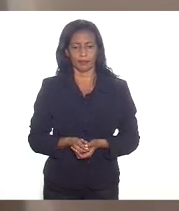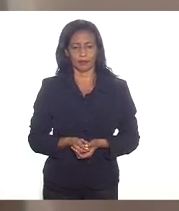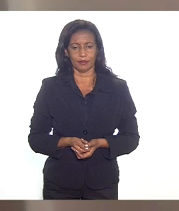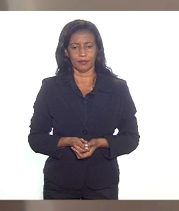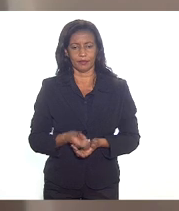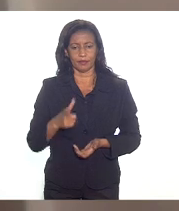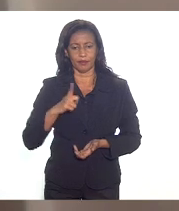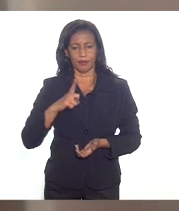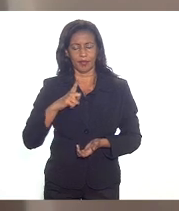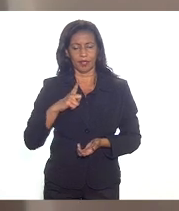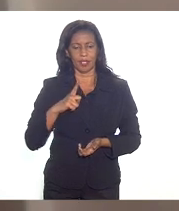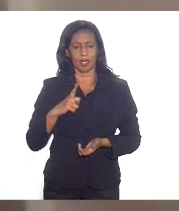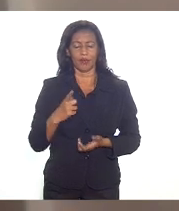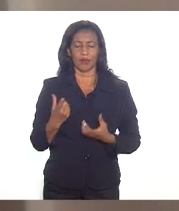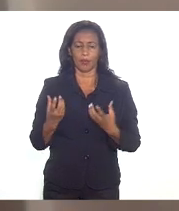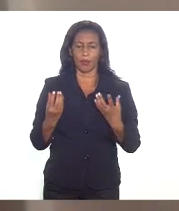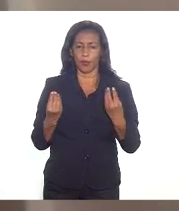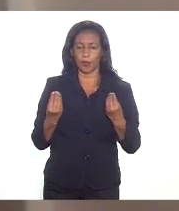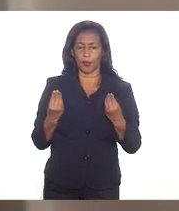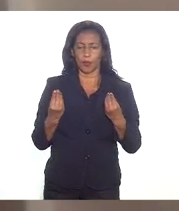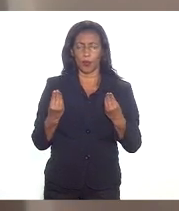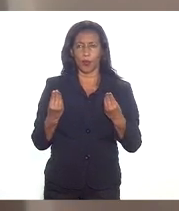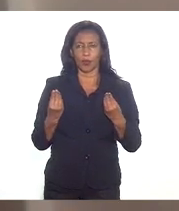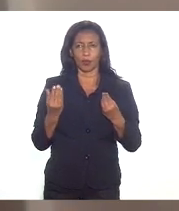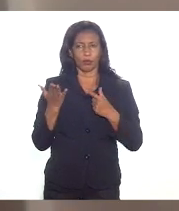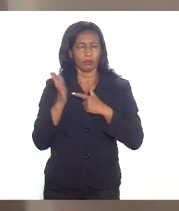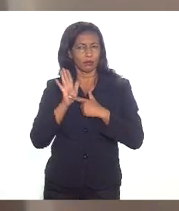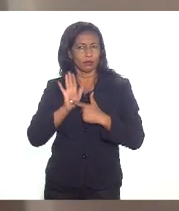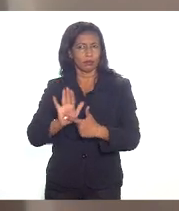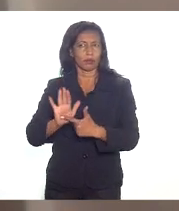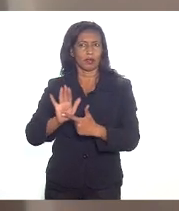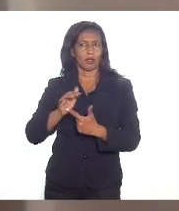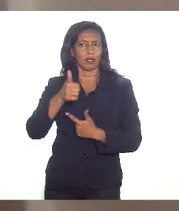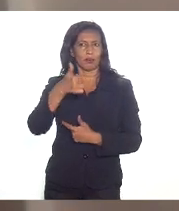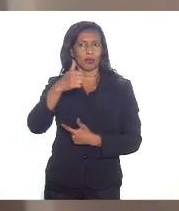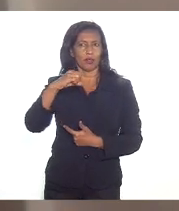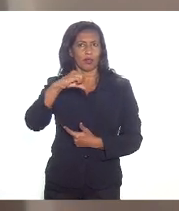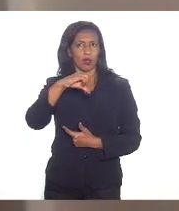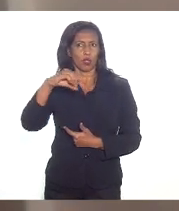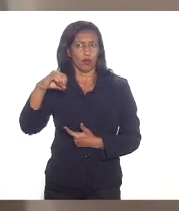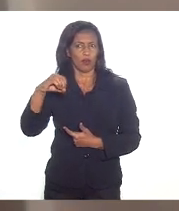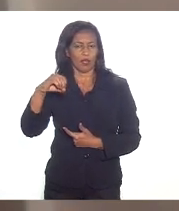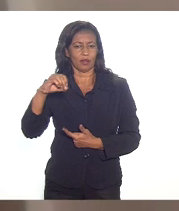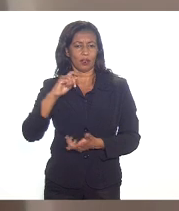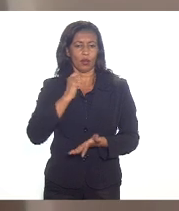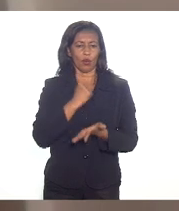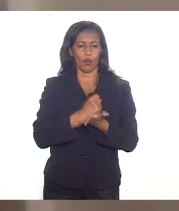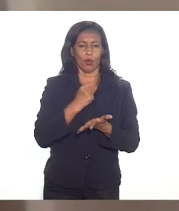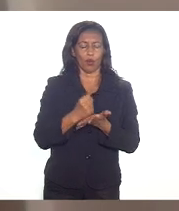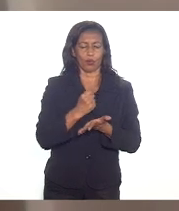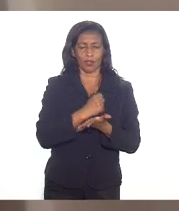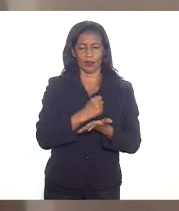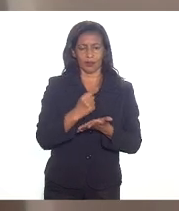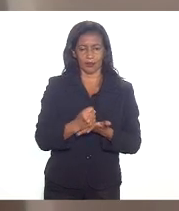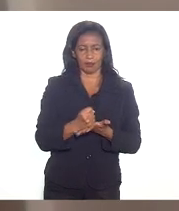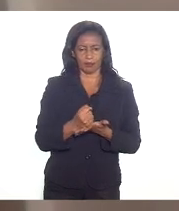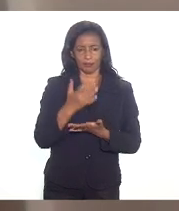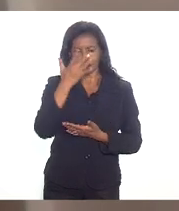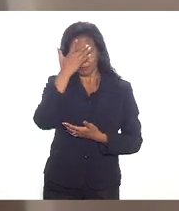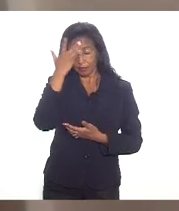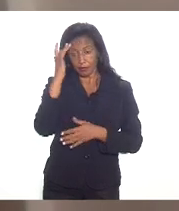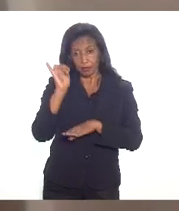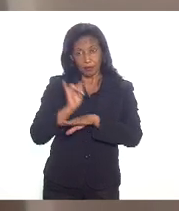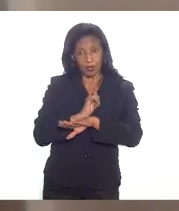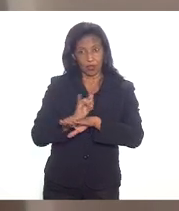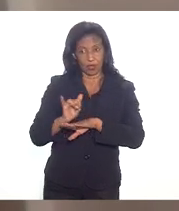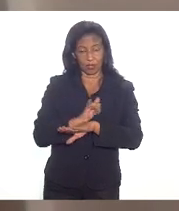Teve muito em voga nos anos 90, início dos anos 2000, contratar consultorias para fazer planejamento, plano estratégico.